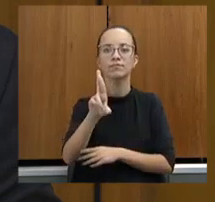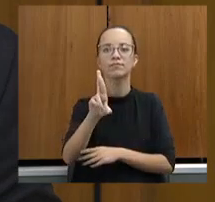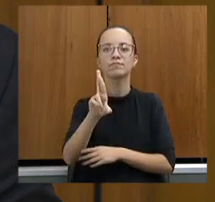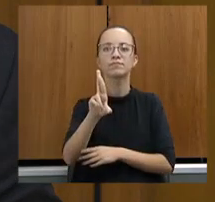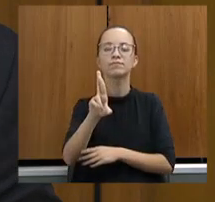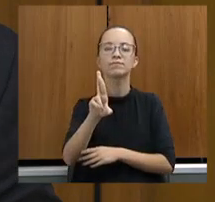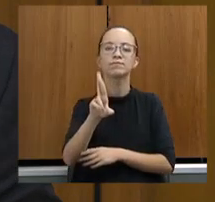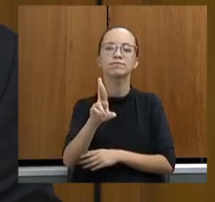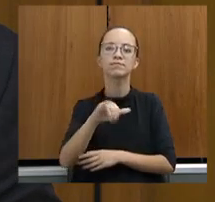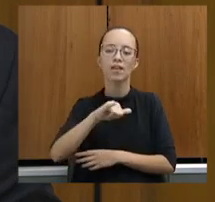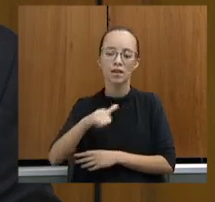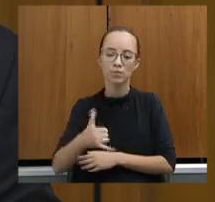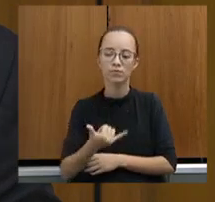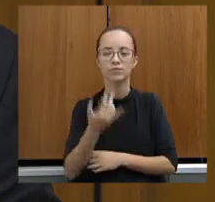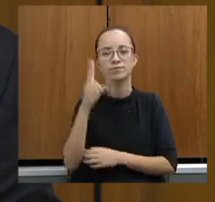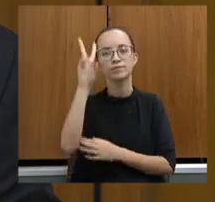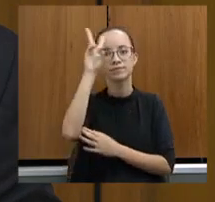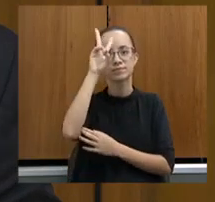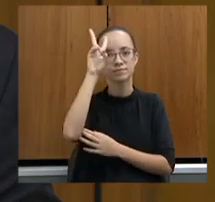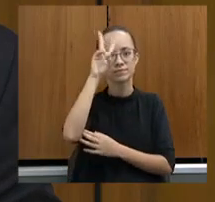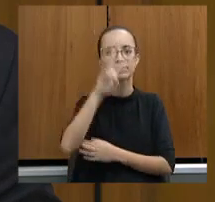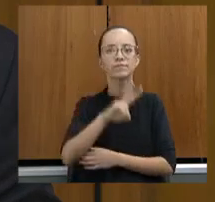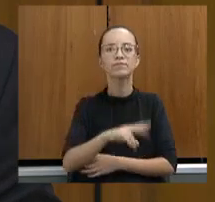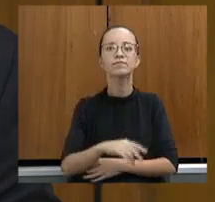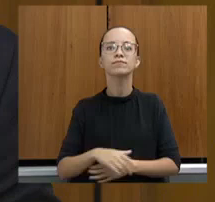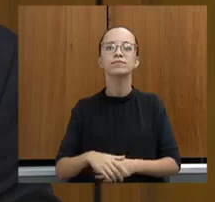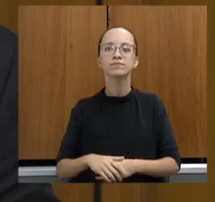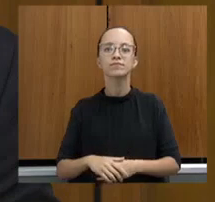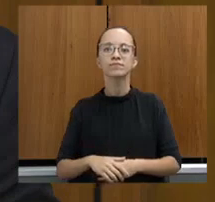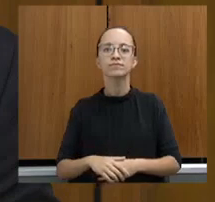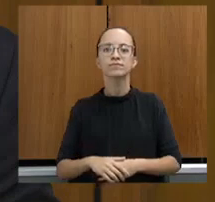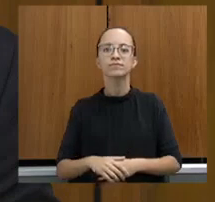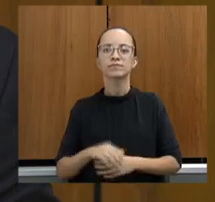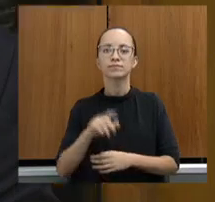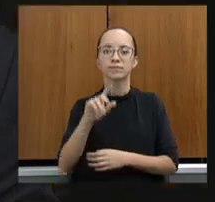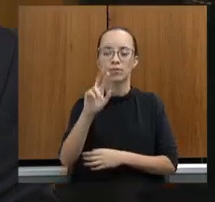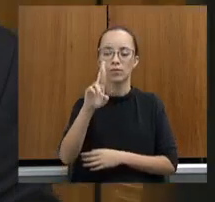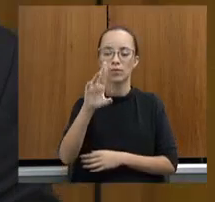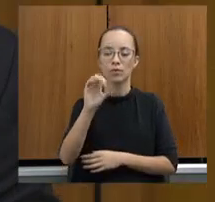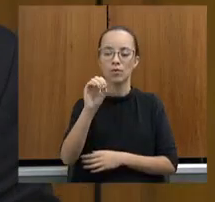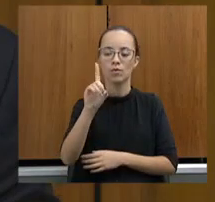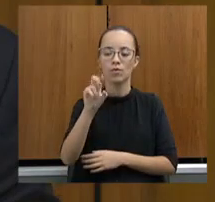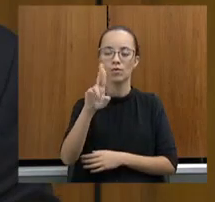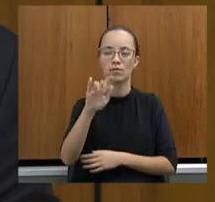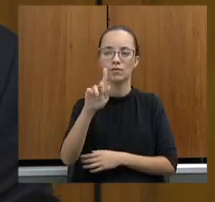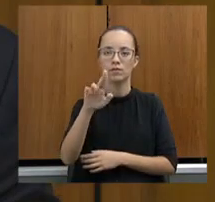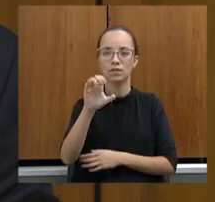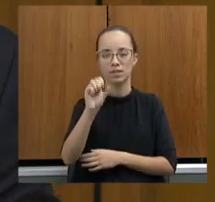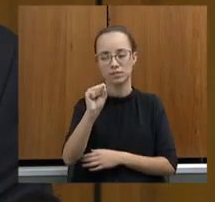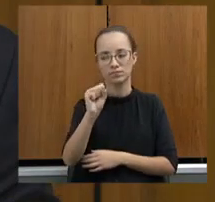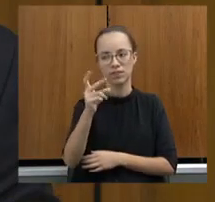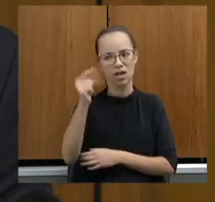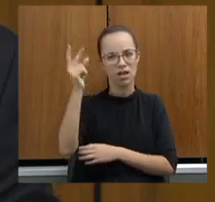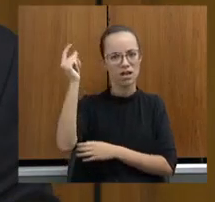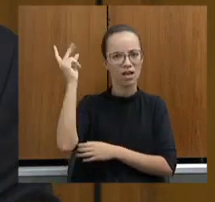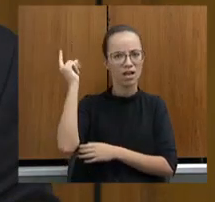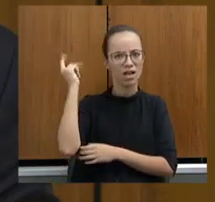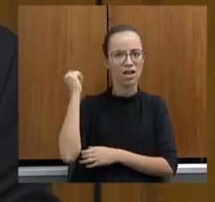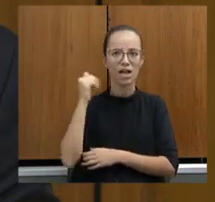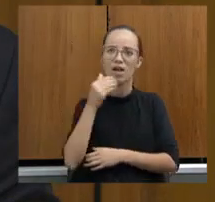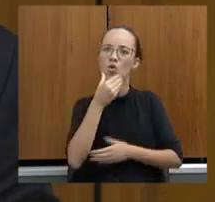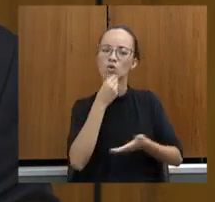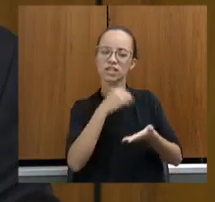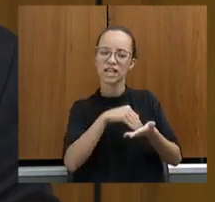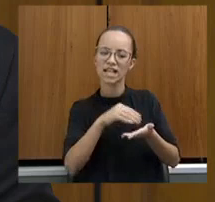eu aproveito para lembrar nosso meu querido Deputado Sargento Rodrigues que antigamente não era assim não secretário